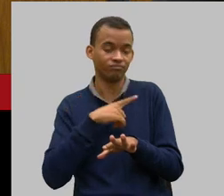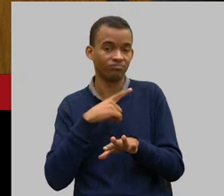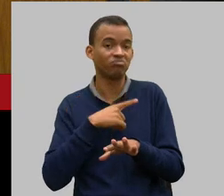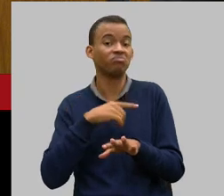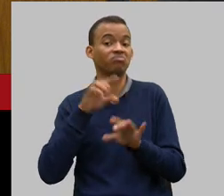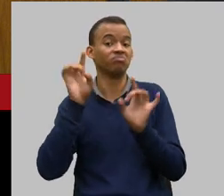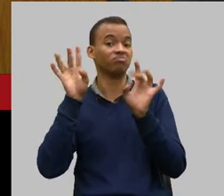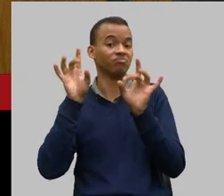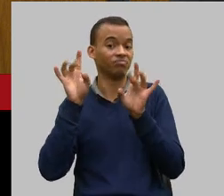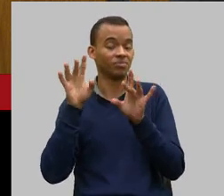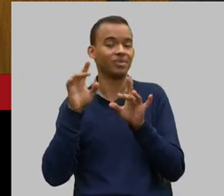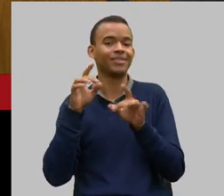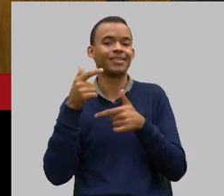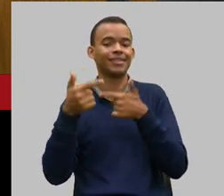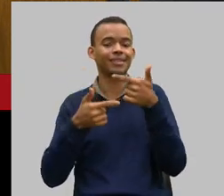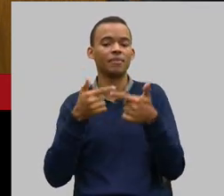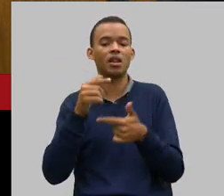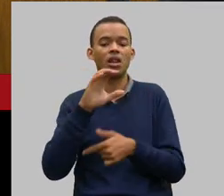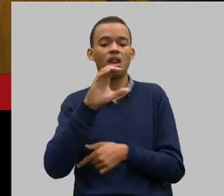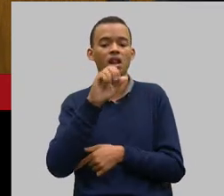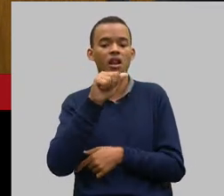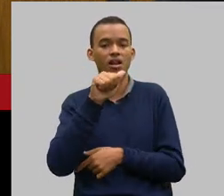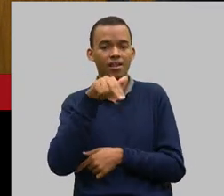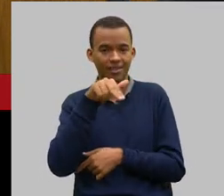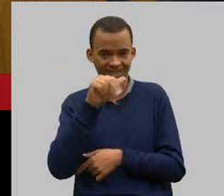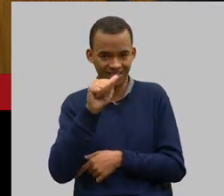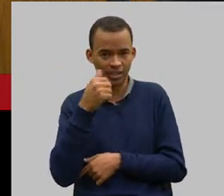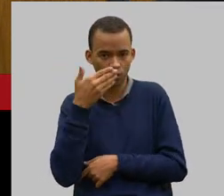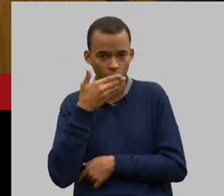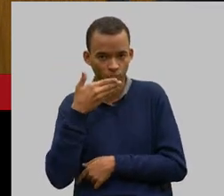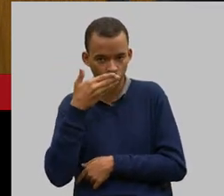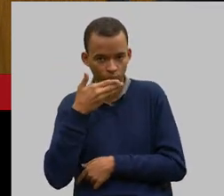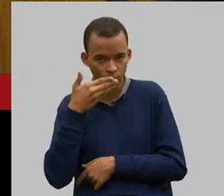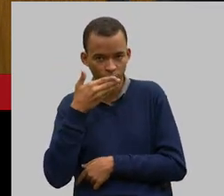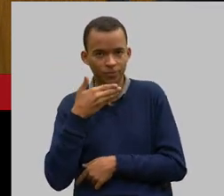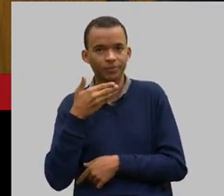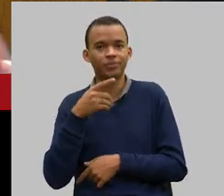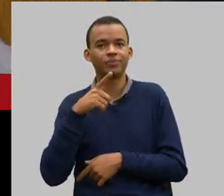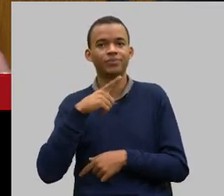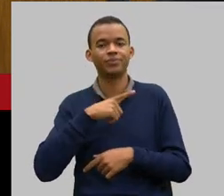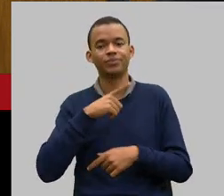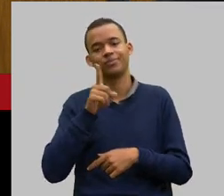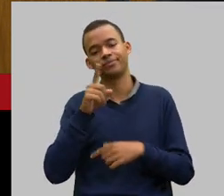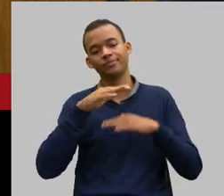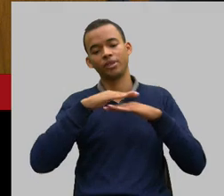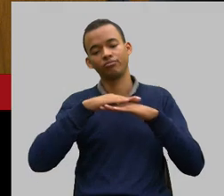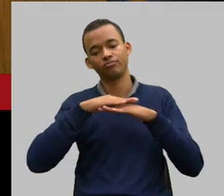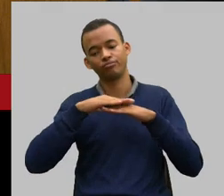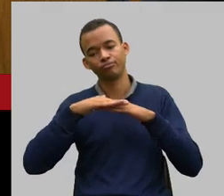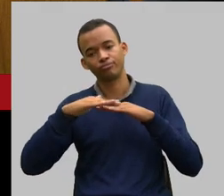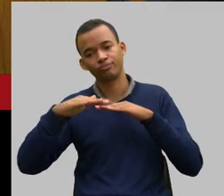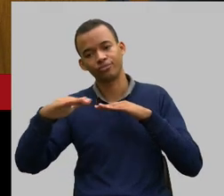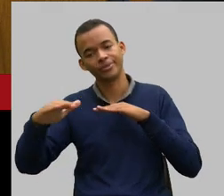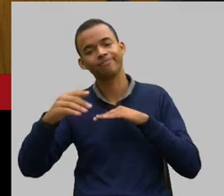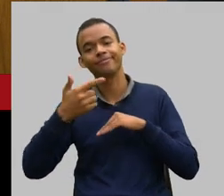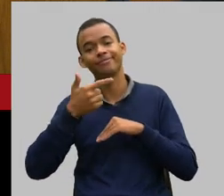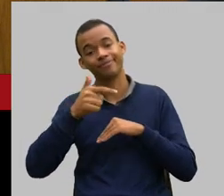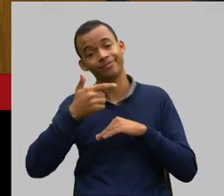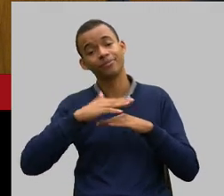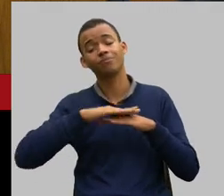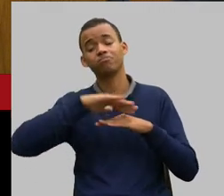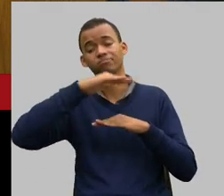mas por causa da nossa topografia né que não não tem planist como nosso triângulo mineiro Então hoje a